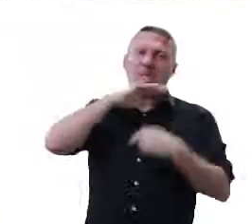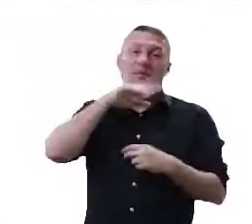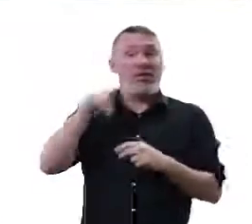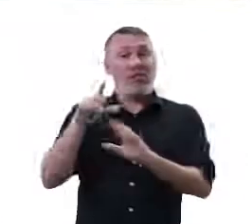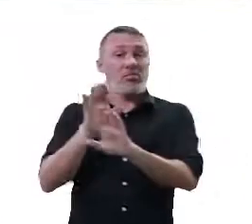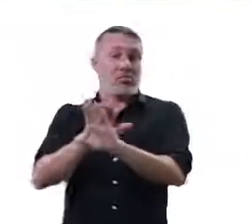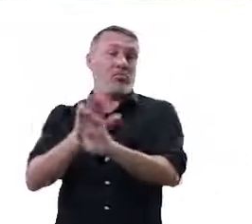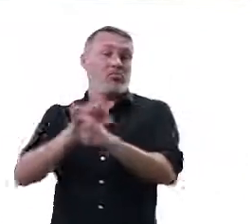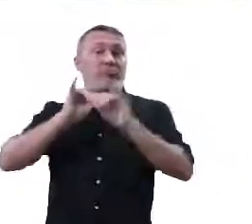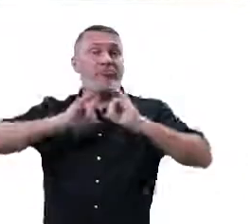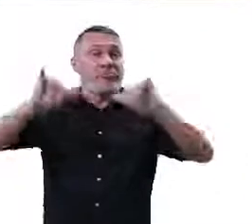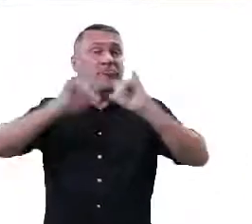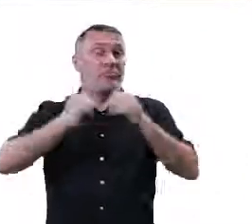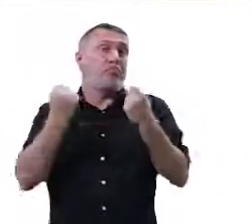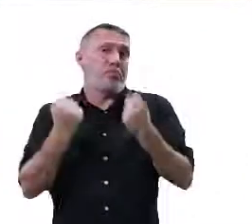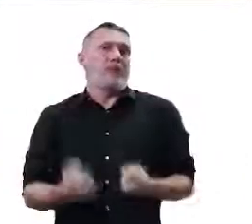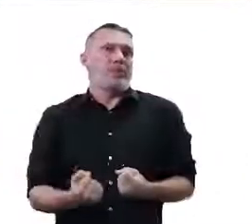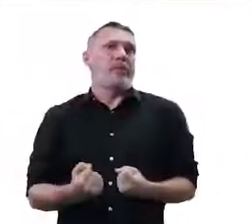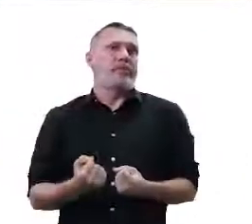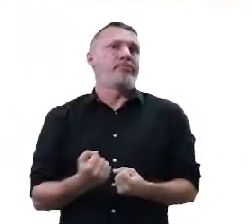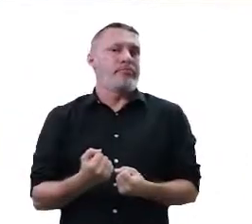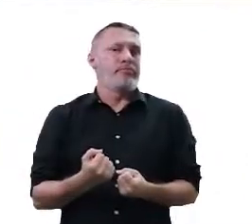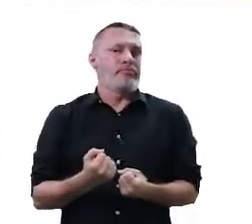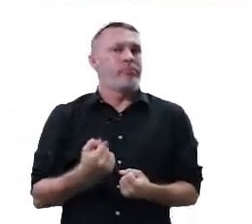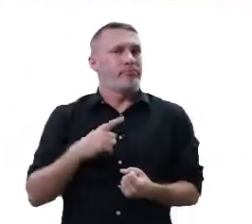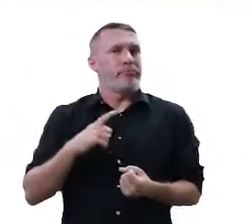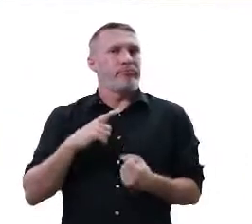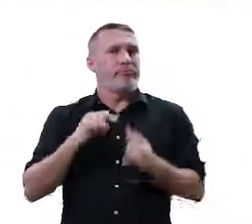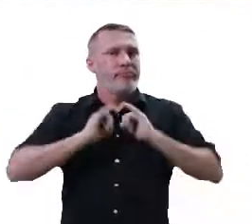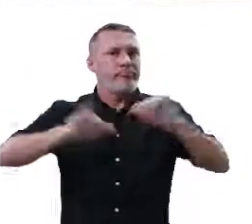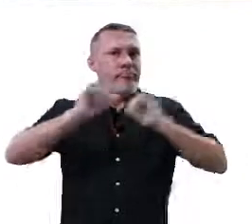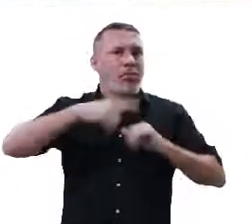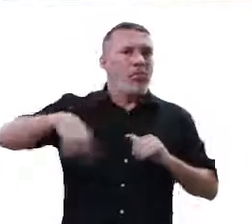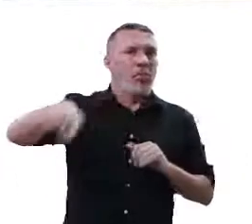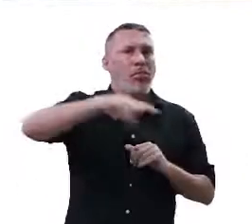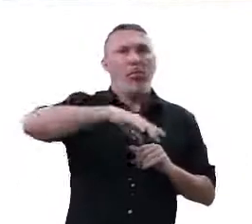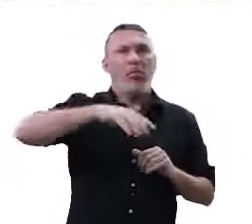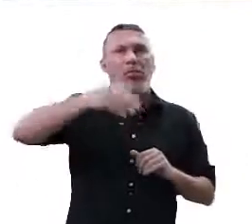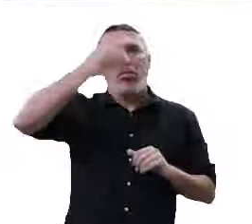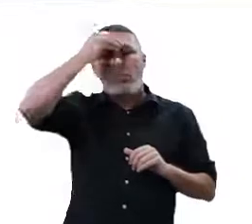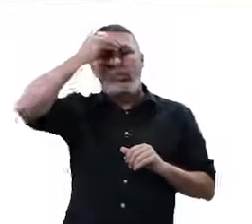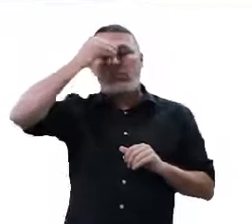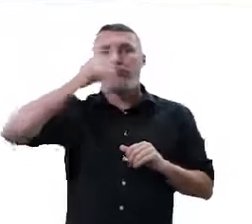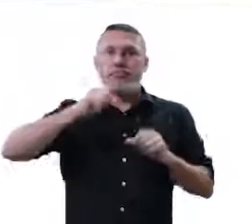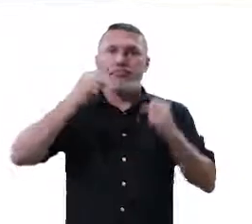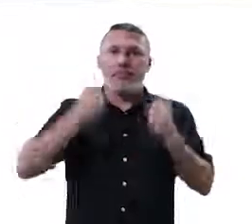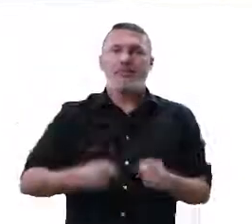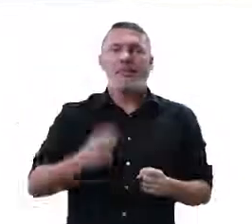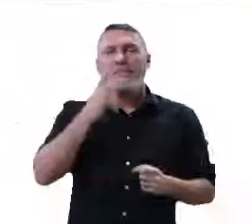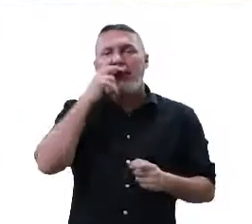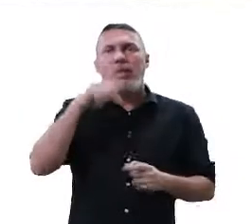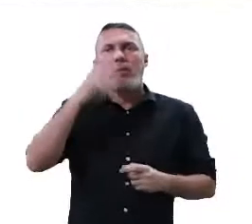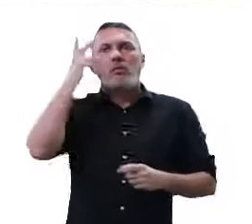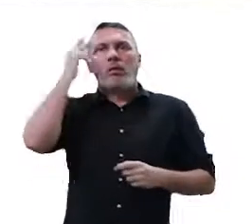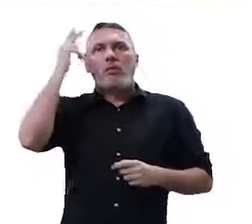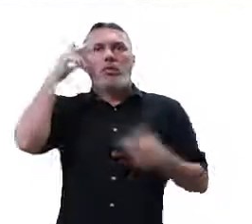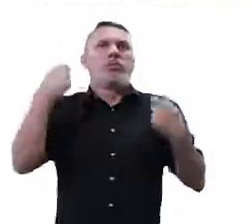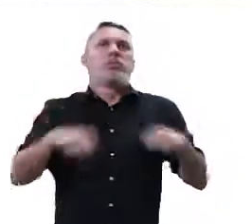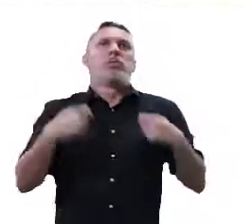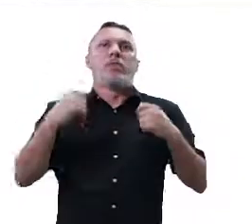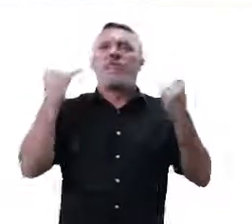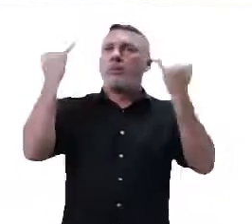dentro da sociedade. Isso é um aspecto ideológico muito poderoso, né? E aí faz com que as pessoas